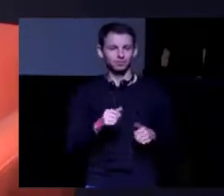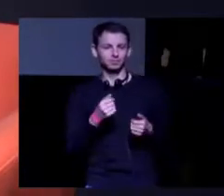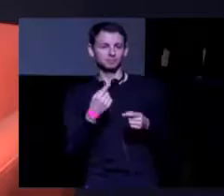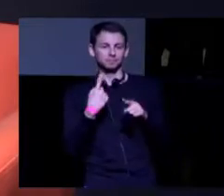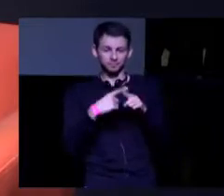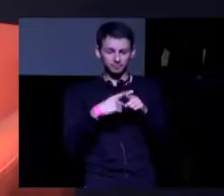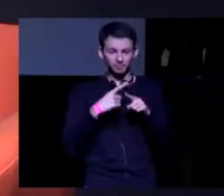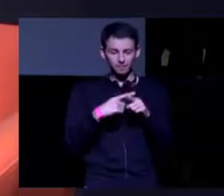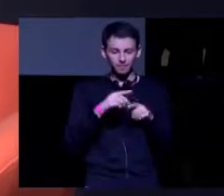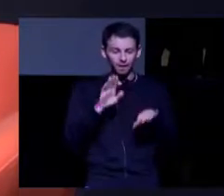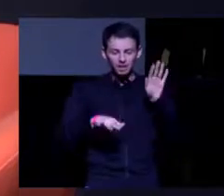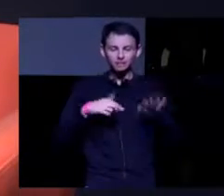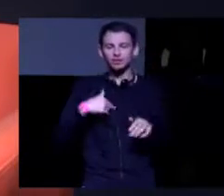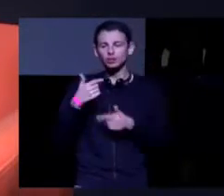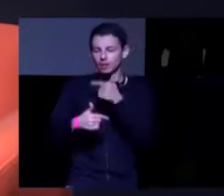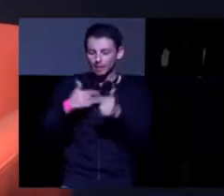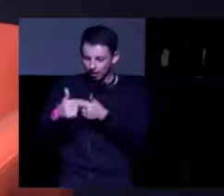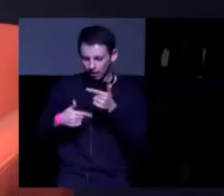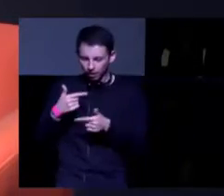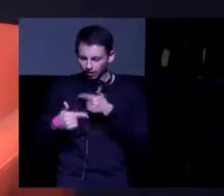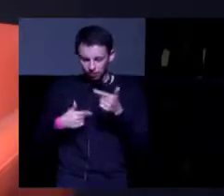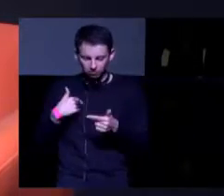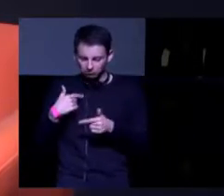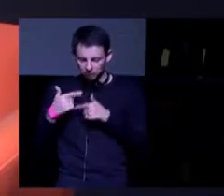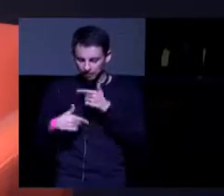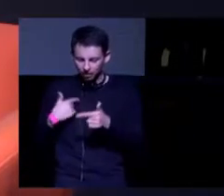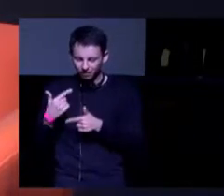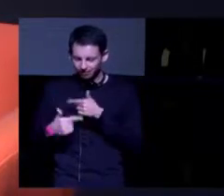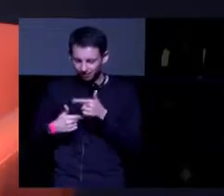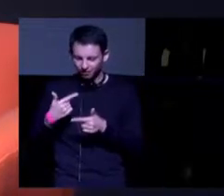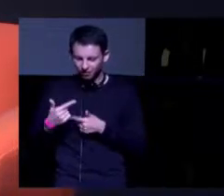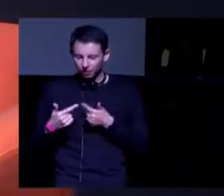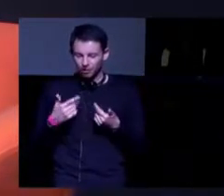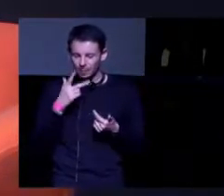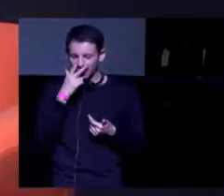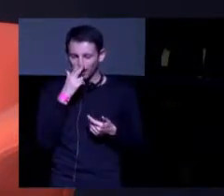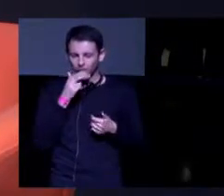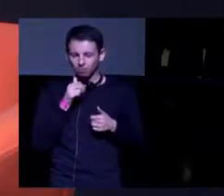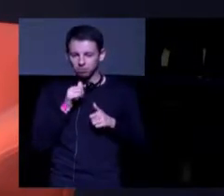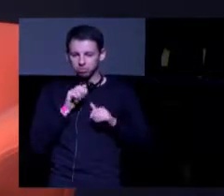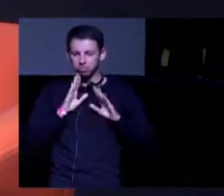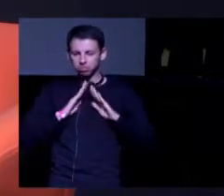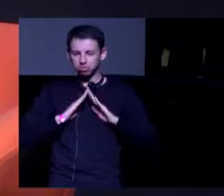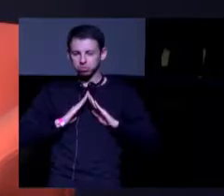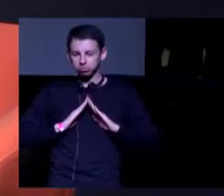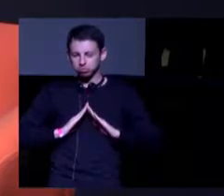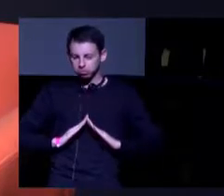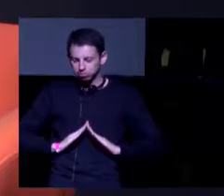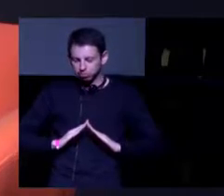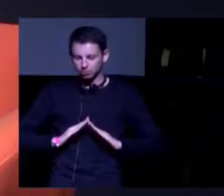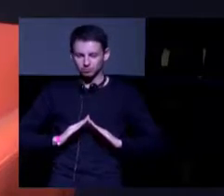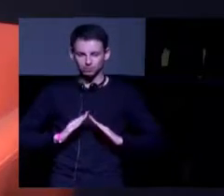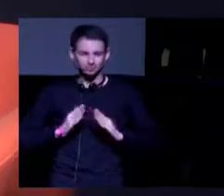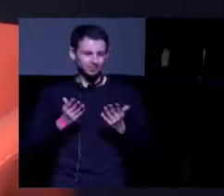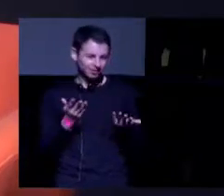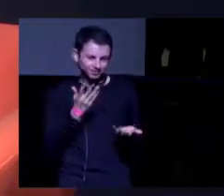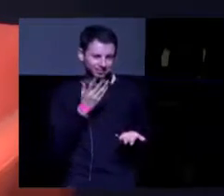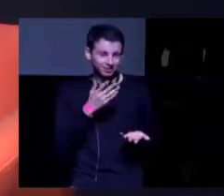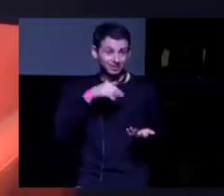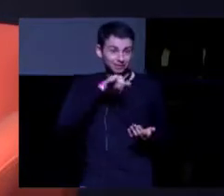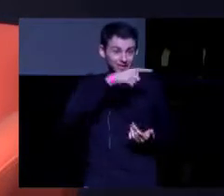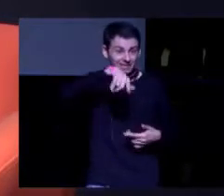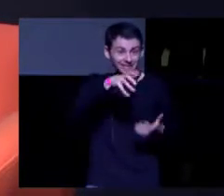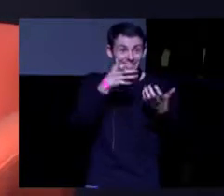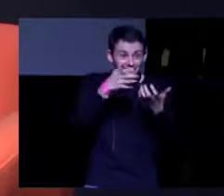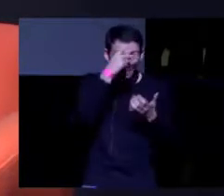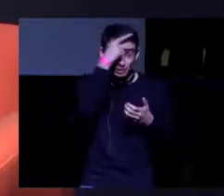próprio emprego, porque a gente estava repetindo o que a gente estava fazendo o tempo inteiro. Então, quando vocês forem buscar níveis de participação, ou pelo